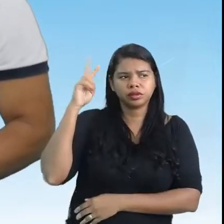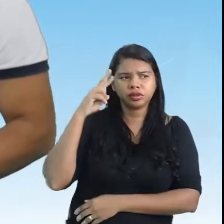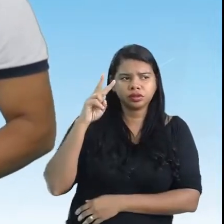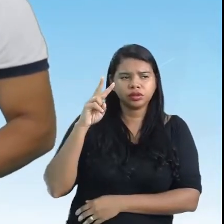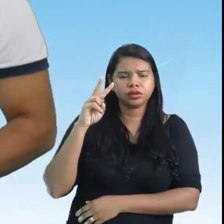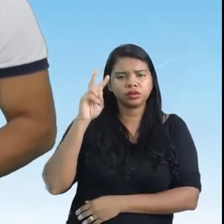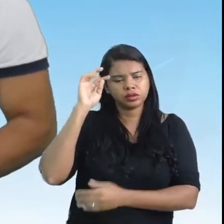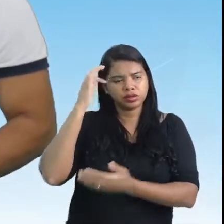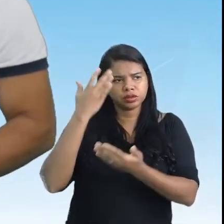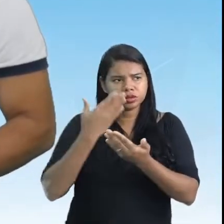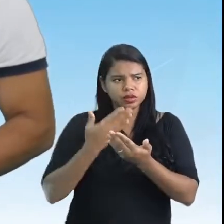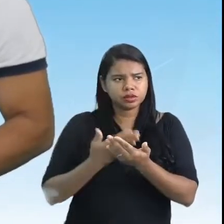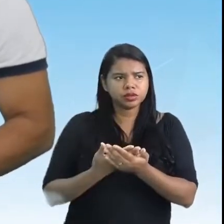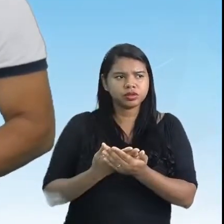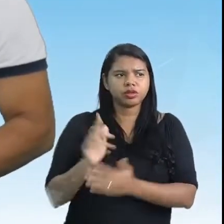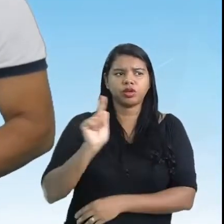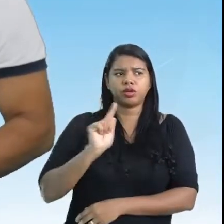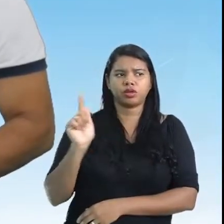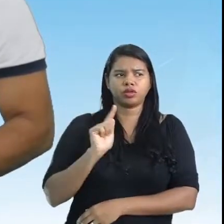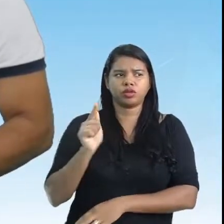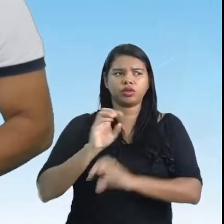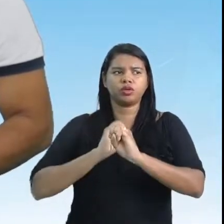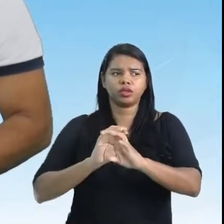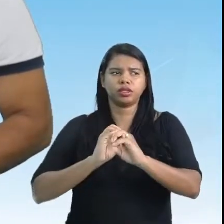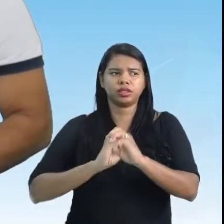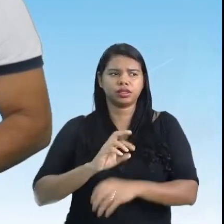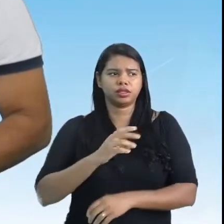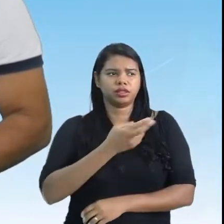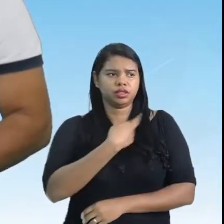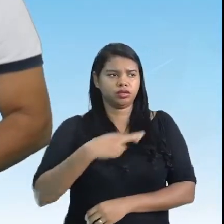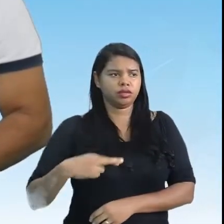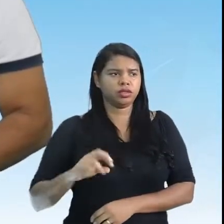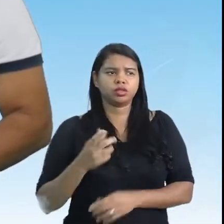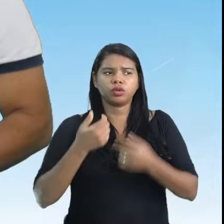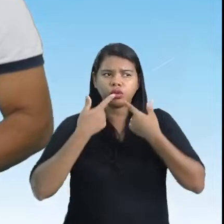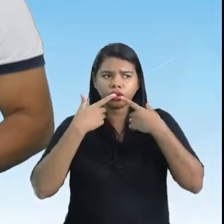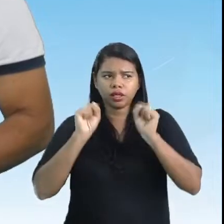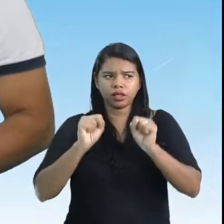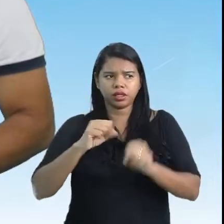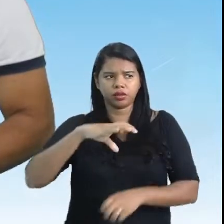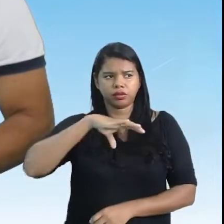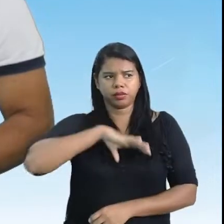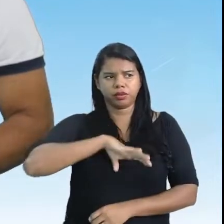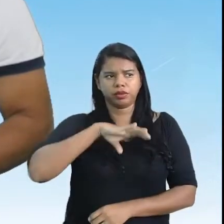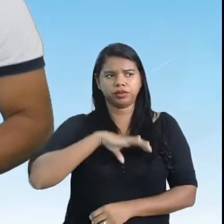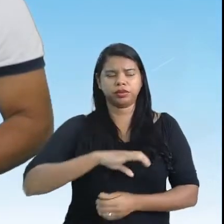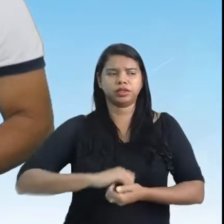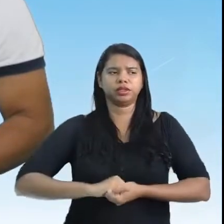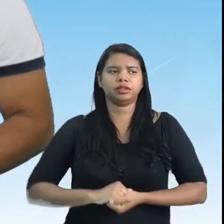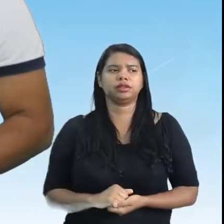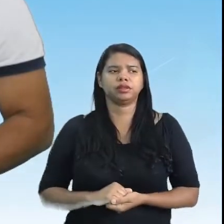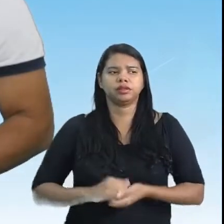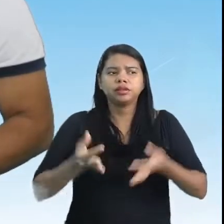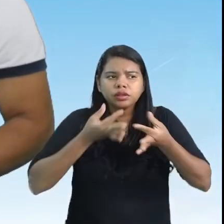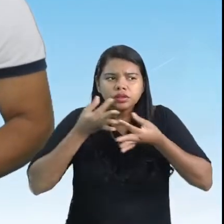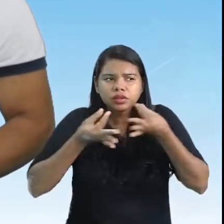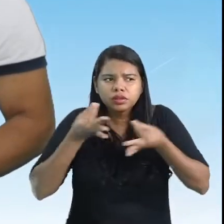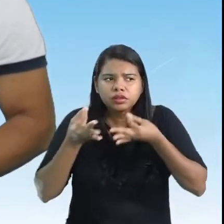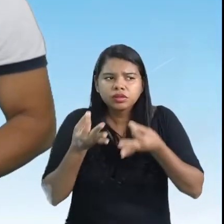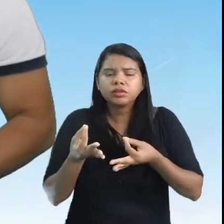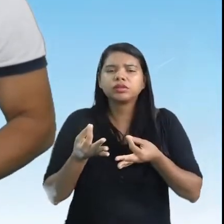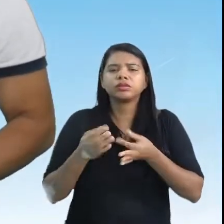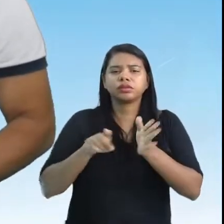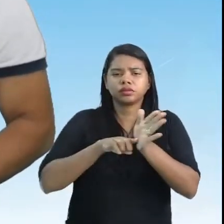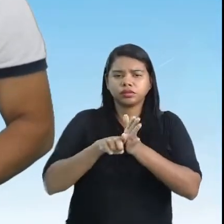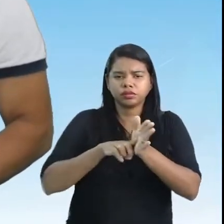ser geografia humana, ou de ensino religioso, ou também de língua portuguesa. Então aí, professor estudante, a dica, pesquisar um